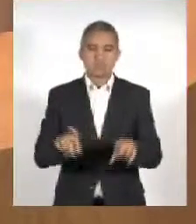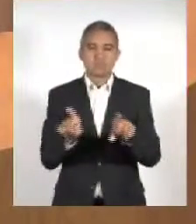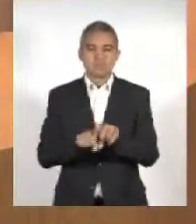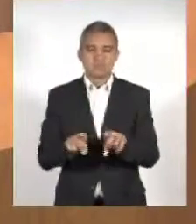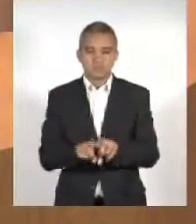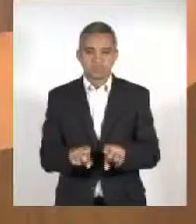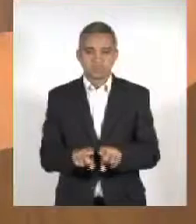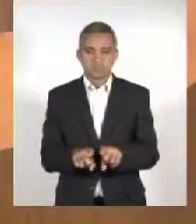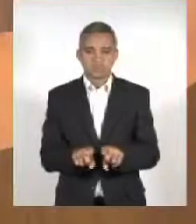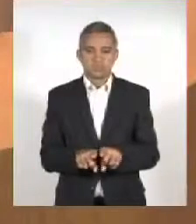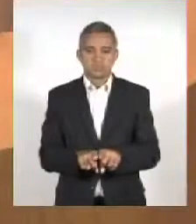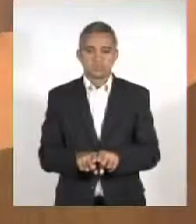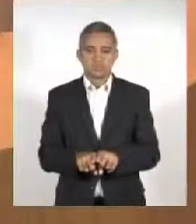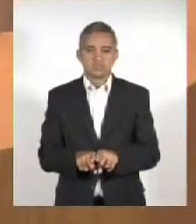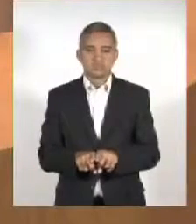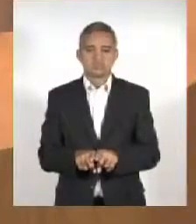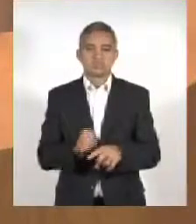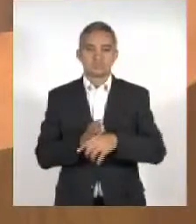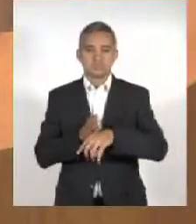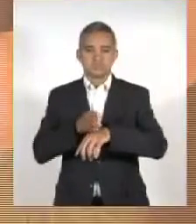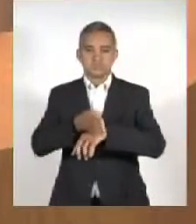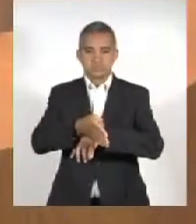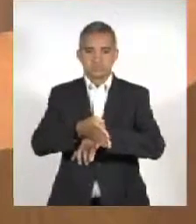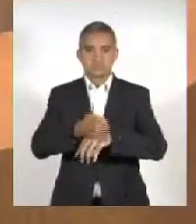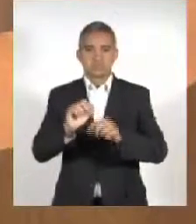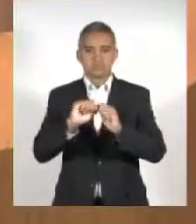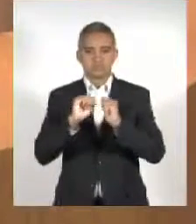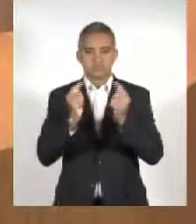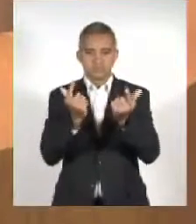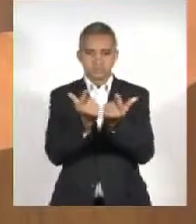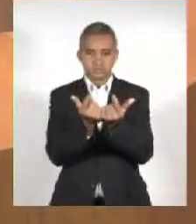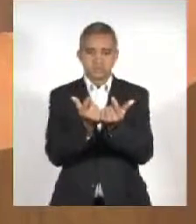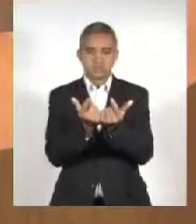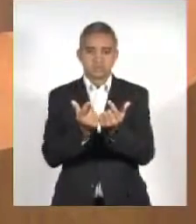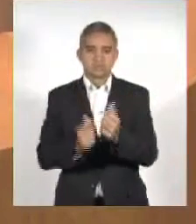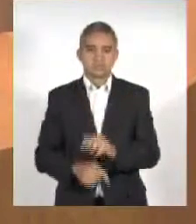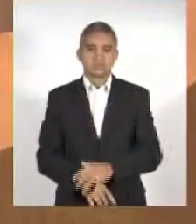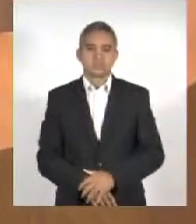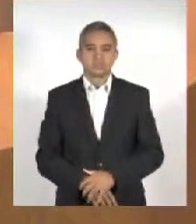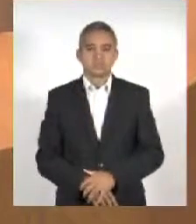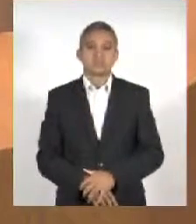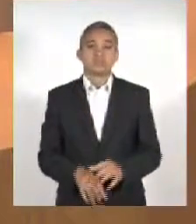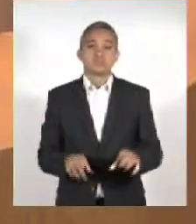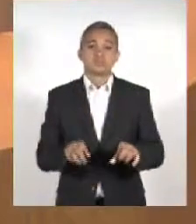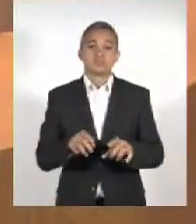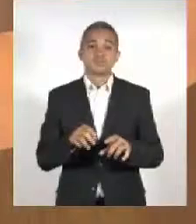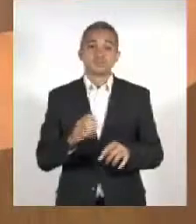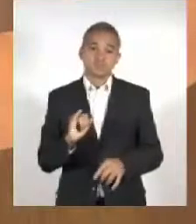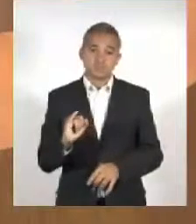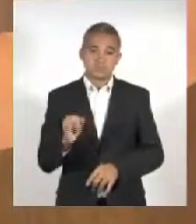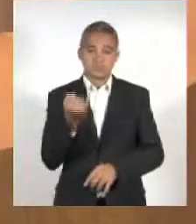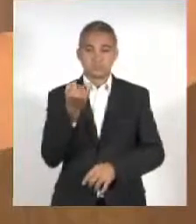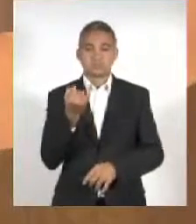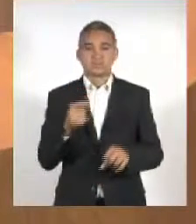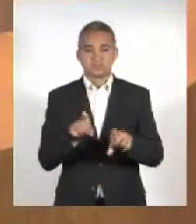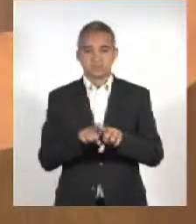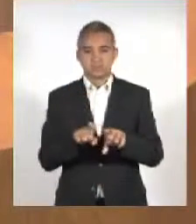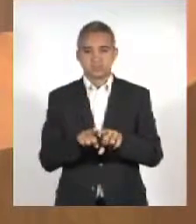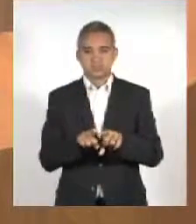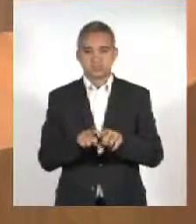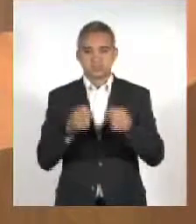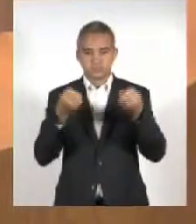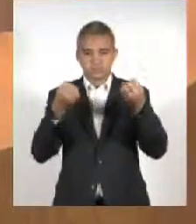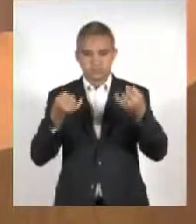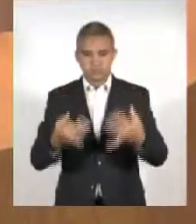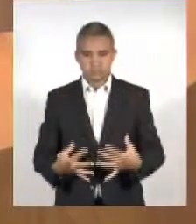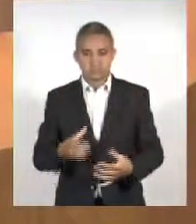também adentrar a Assembleia Legislativa. Nós aproveitamos, inclusive, para fazer a ressalva de um